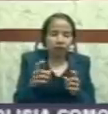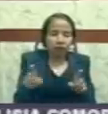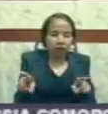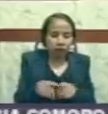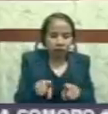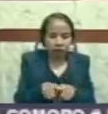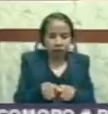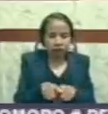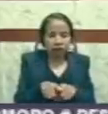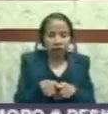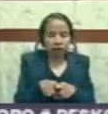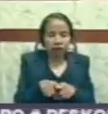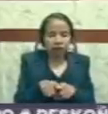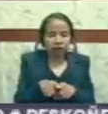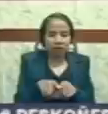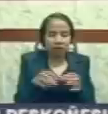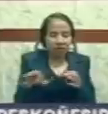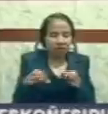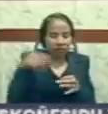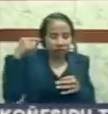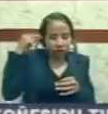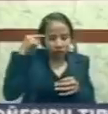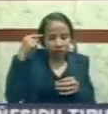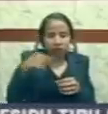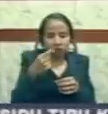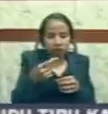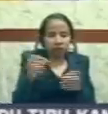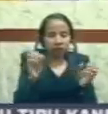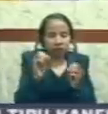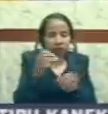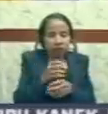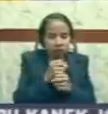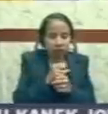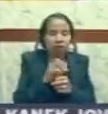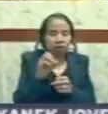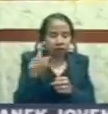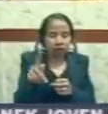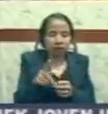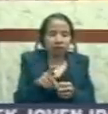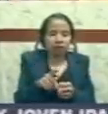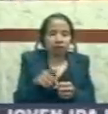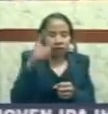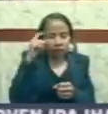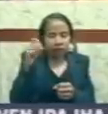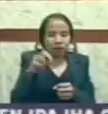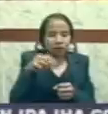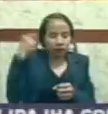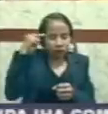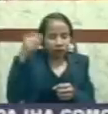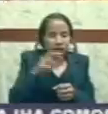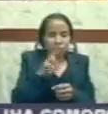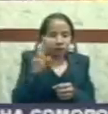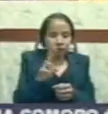referência mas depende do governo hoje em dia lá cima lá é problema tamba ne governo mata executa agora